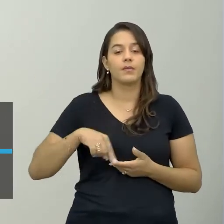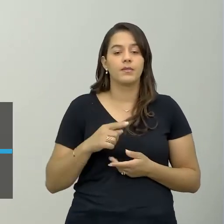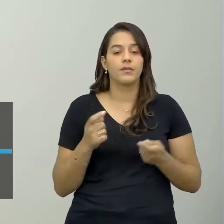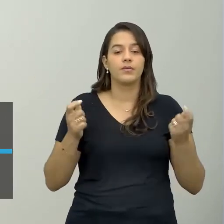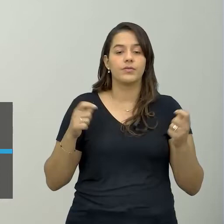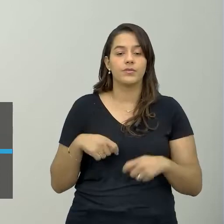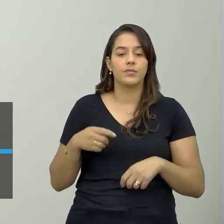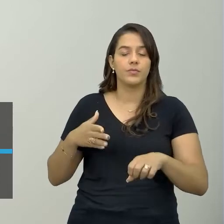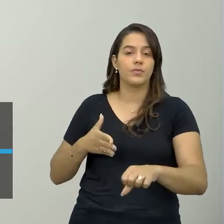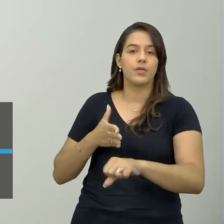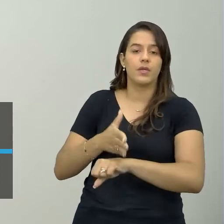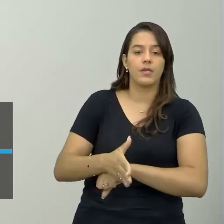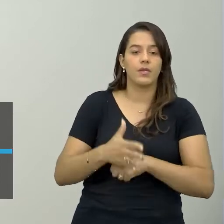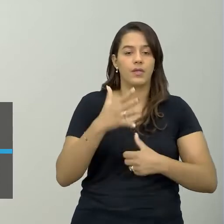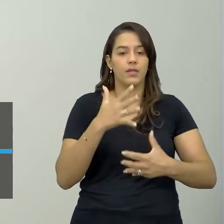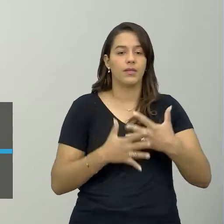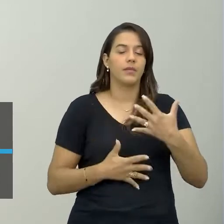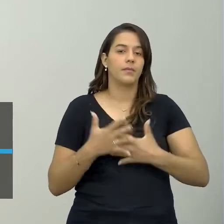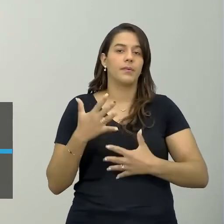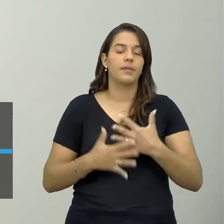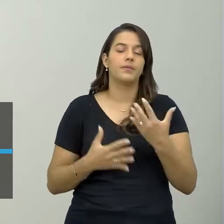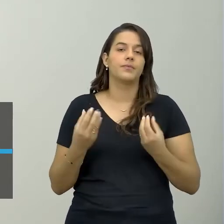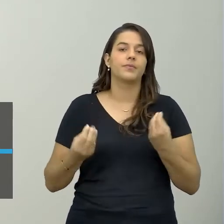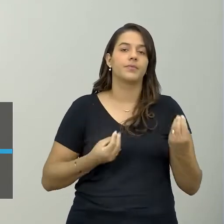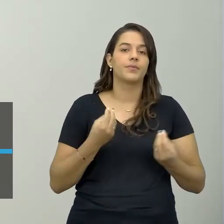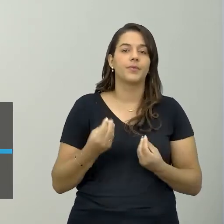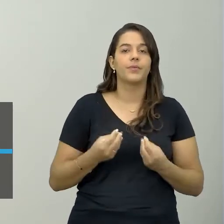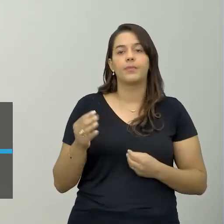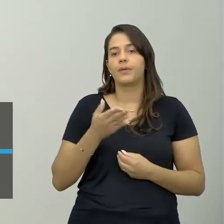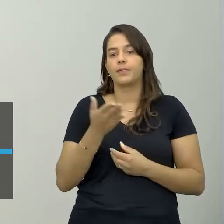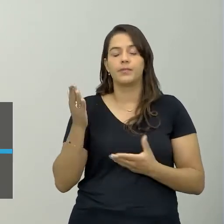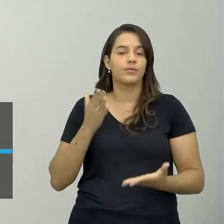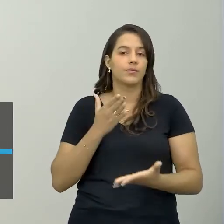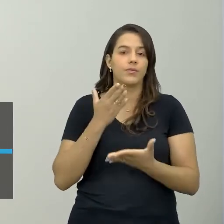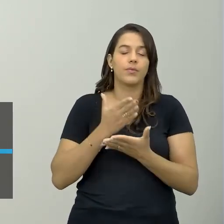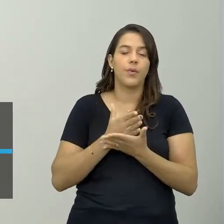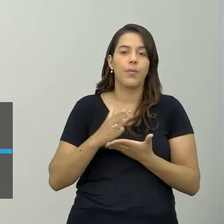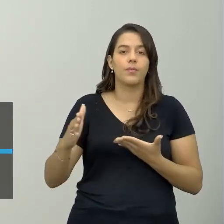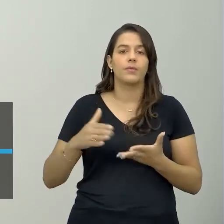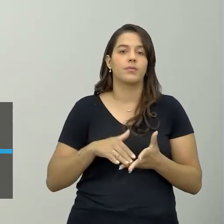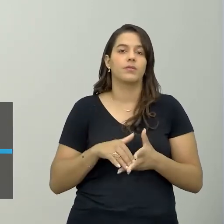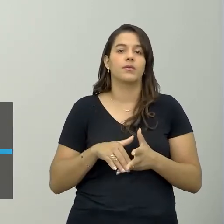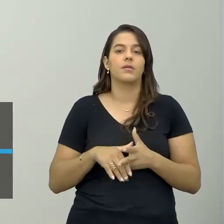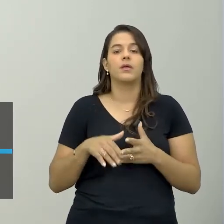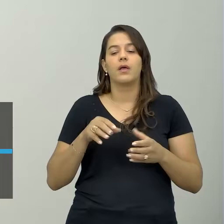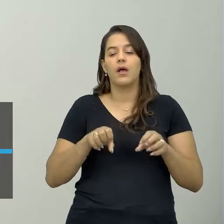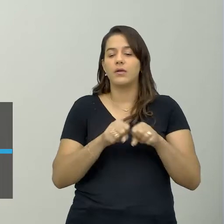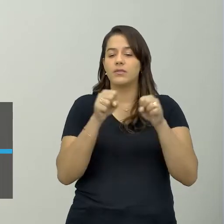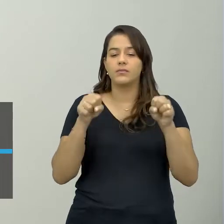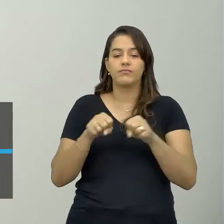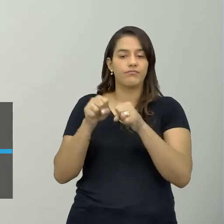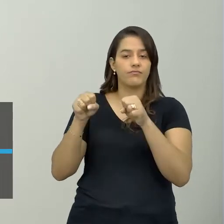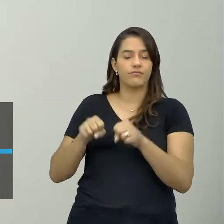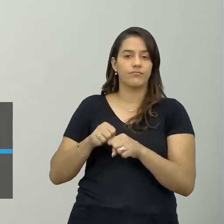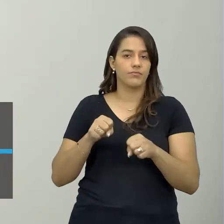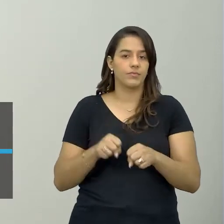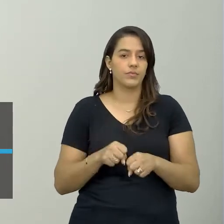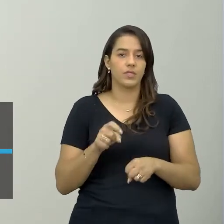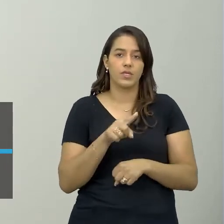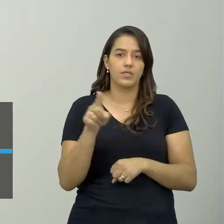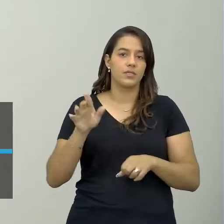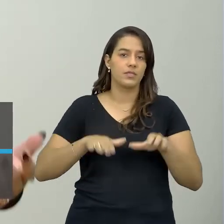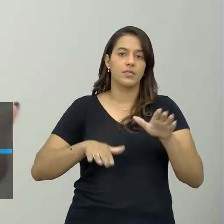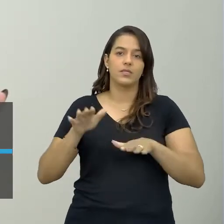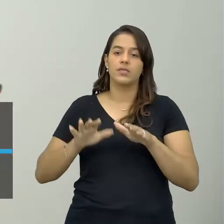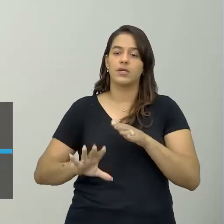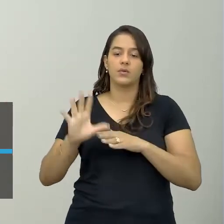está interferindo nesses ciclos a ponto deles começarem a se quebrar, né? A ponto deles começarem a não acontecer como eles deveriam.